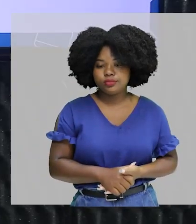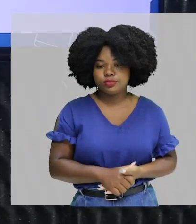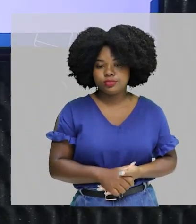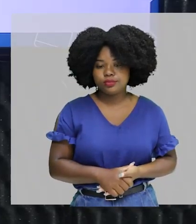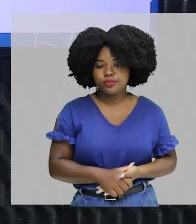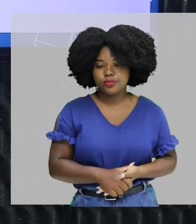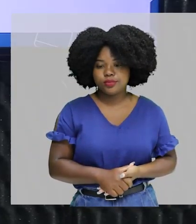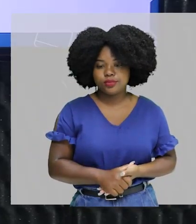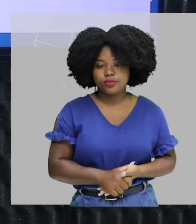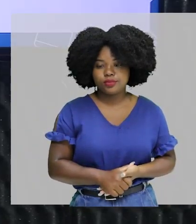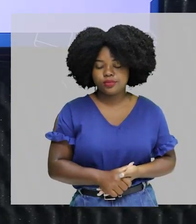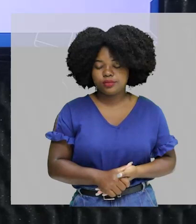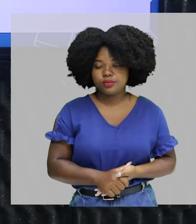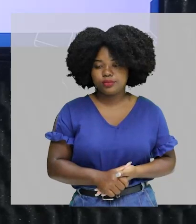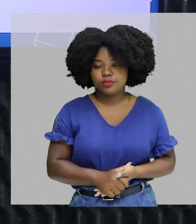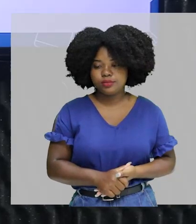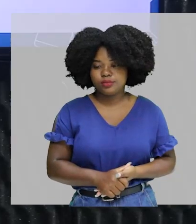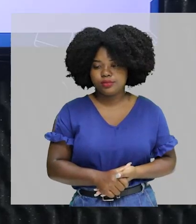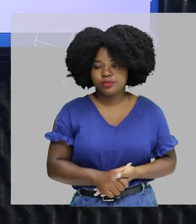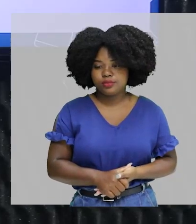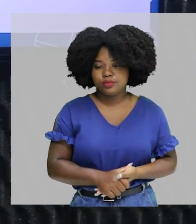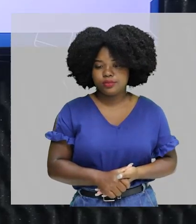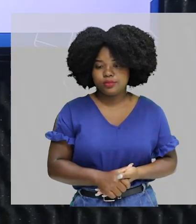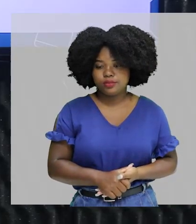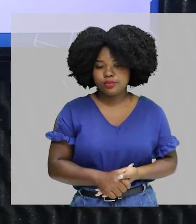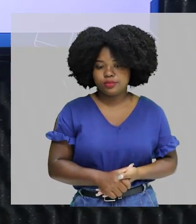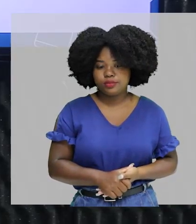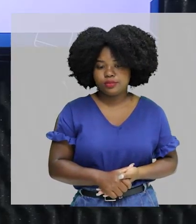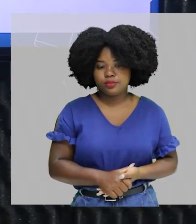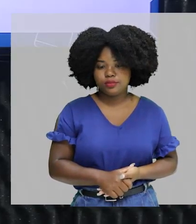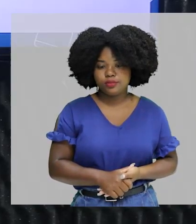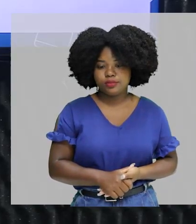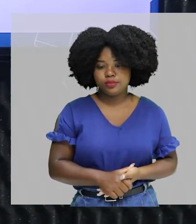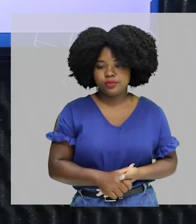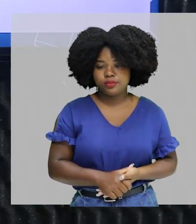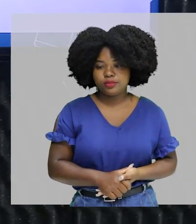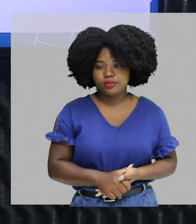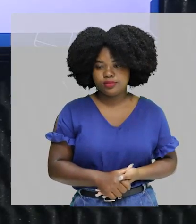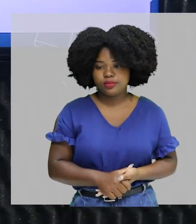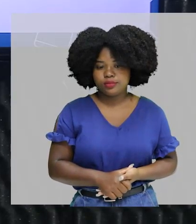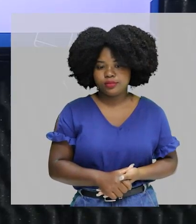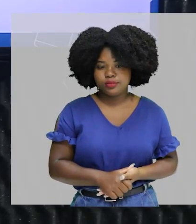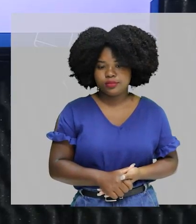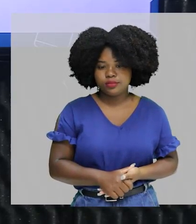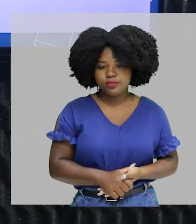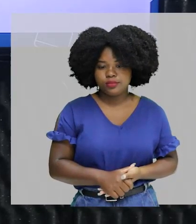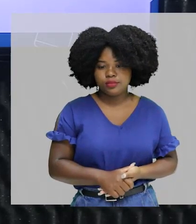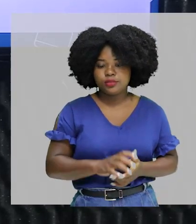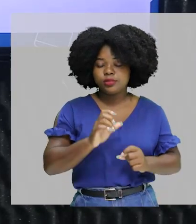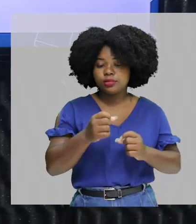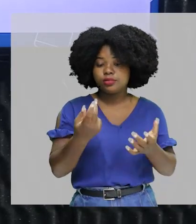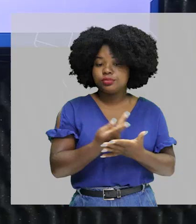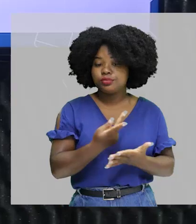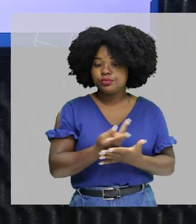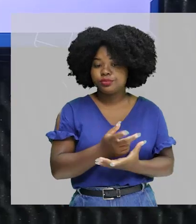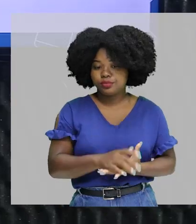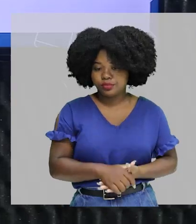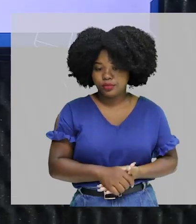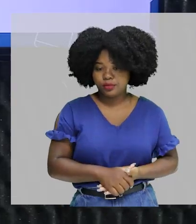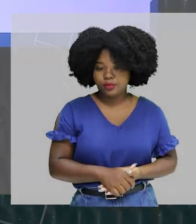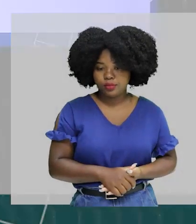externo, triblástico e deuterostômios. O que está de errado aqui,